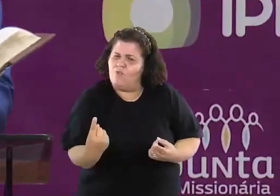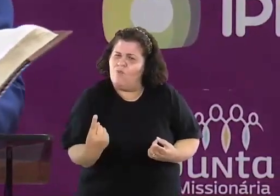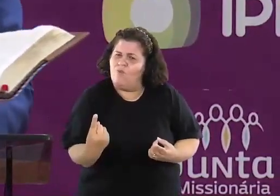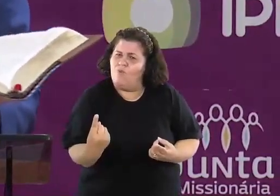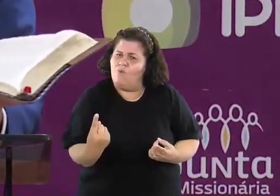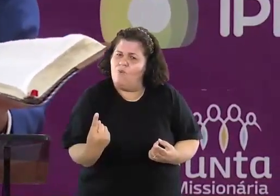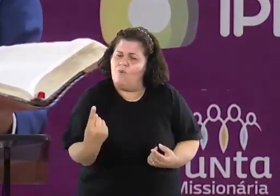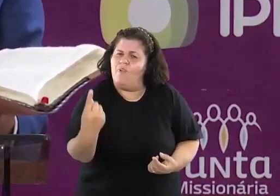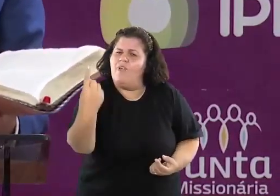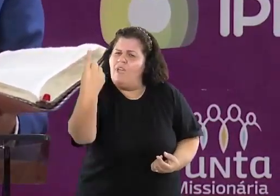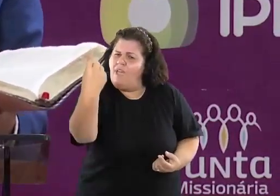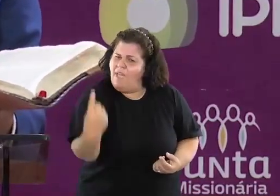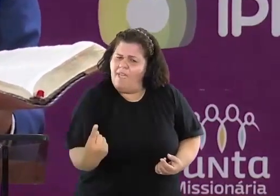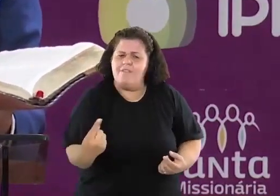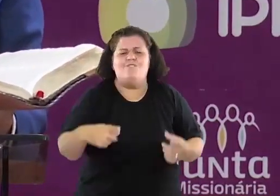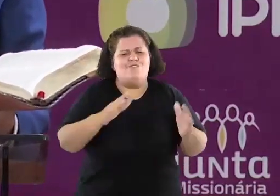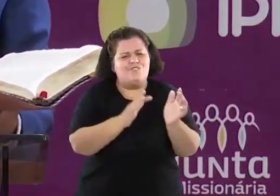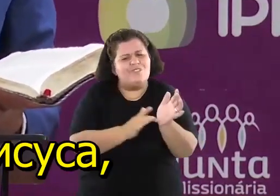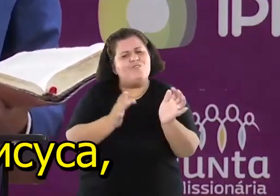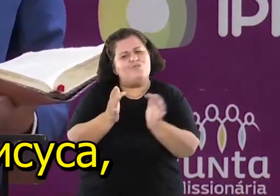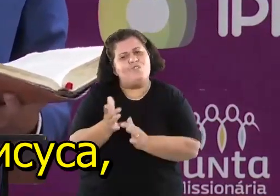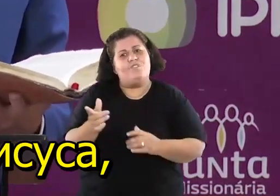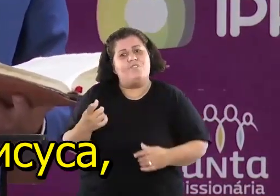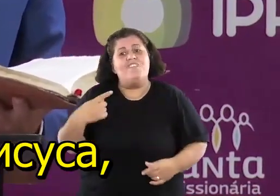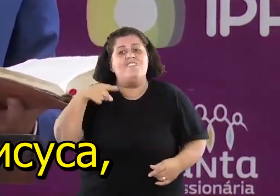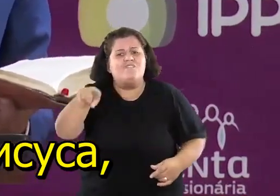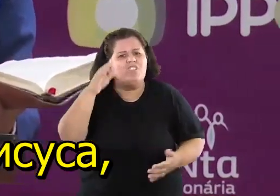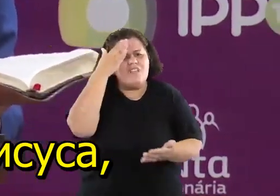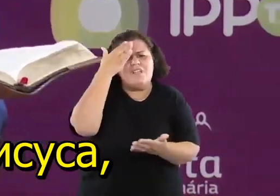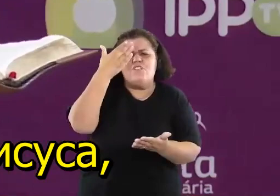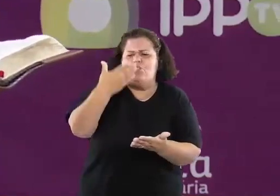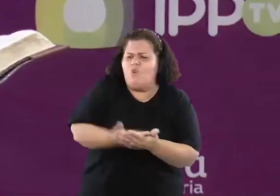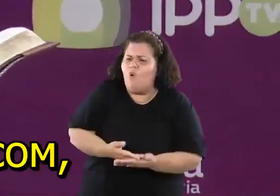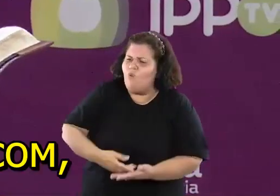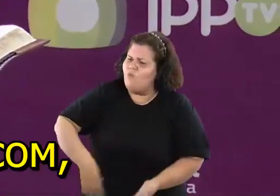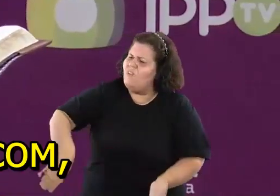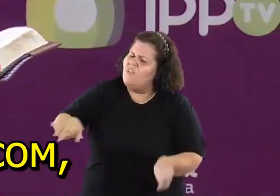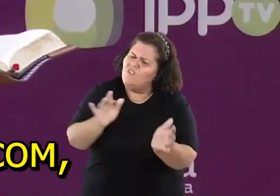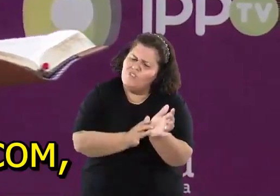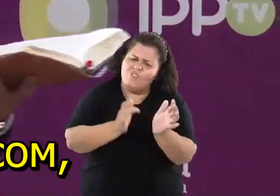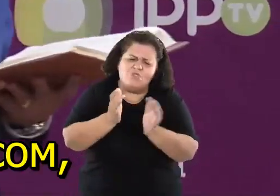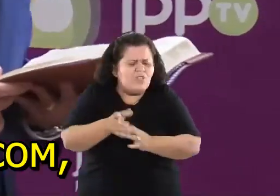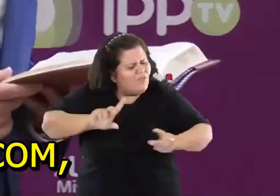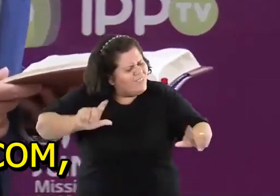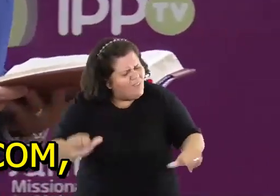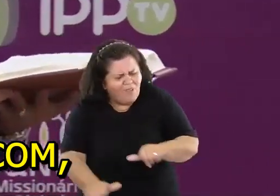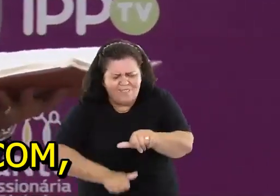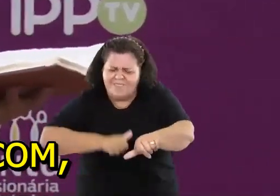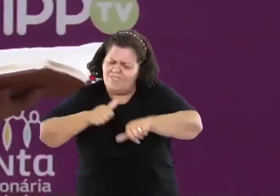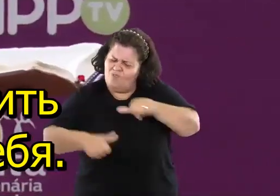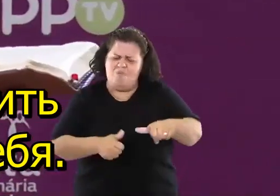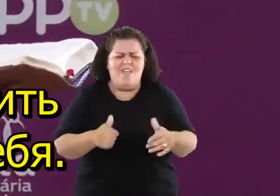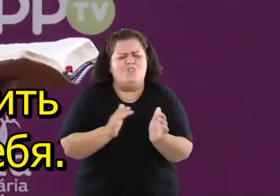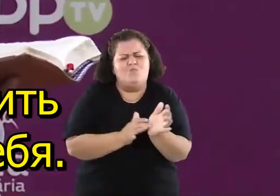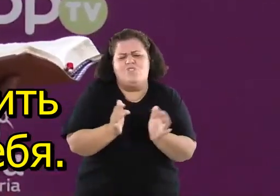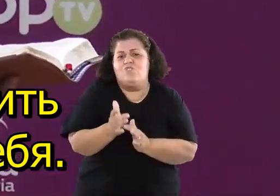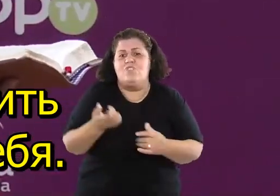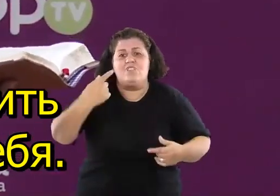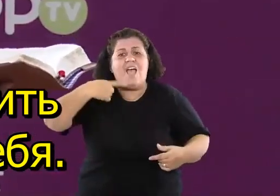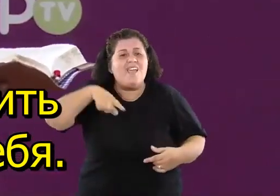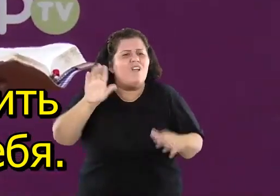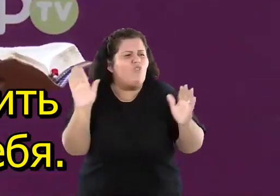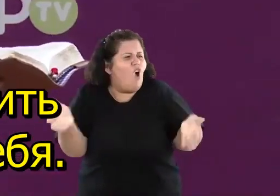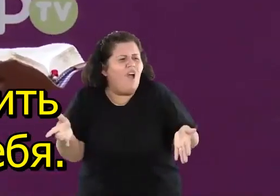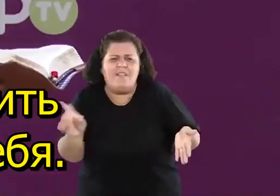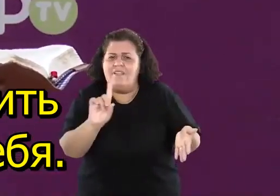Evangelho é Jesus. E você que creu no Senhor Jesus, você que foi restaurado por Jesus, não pode